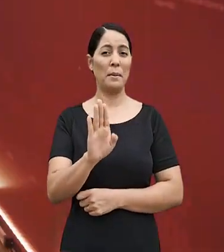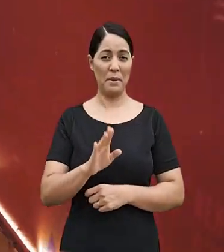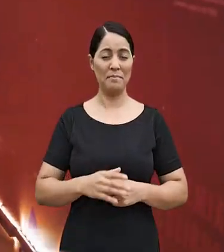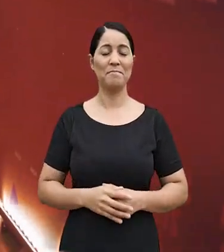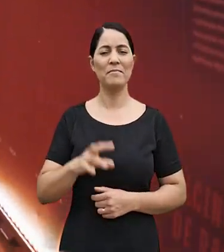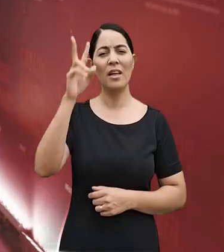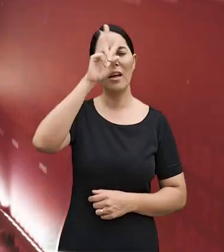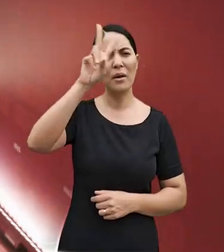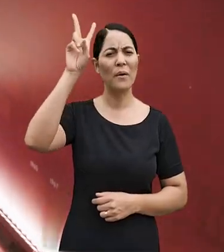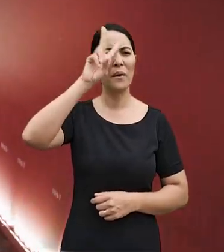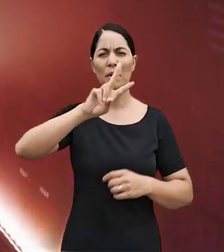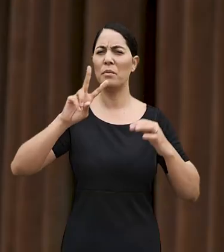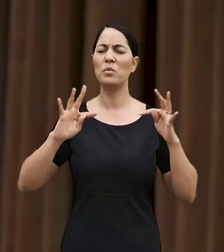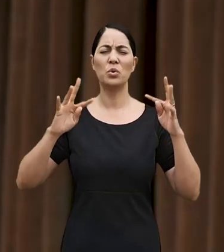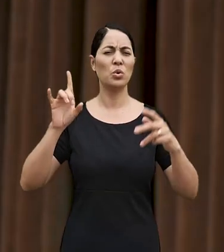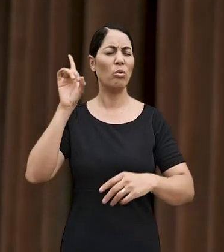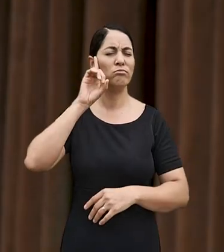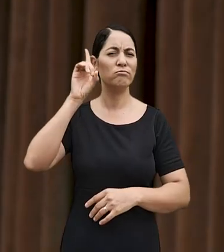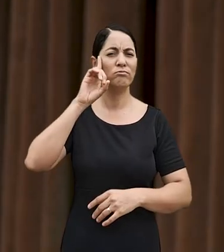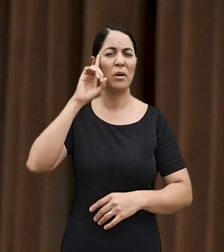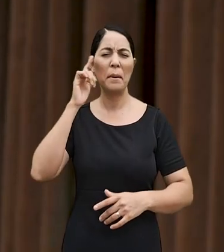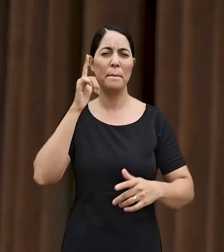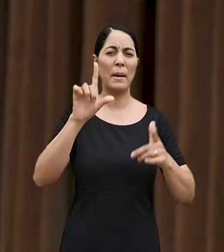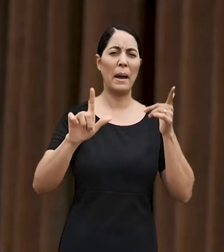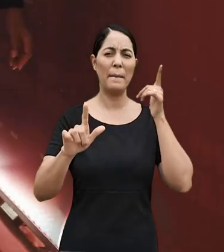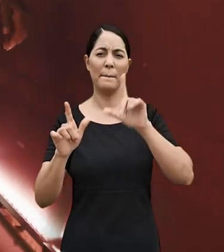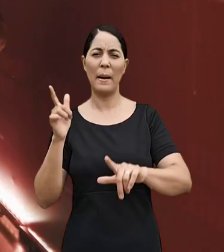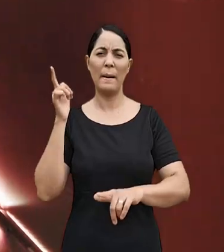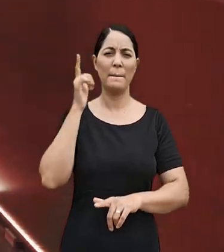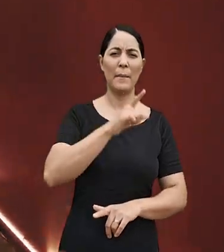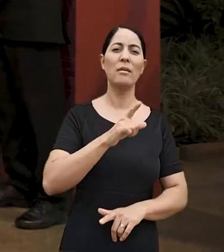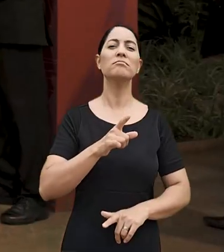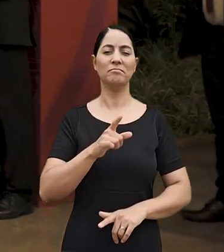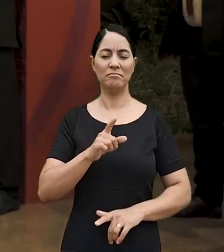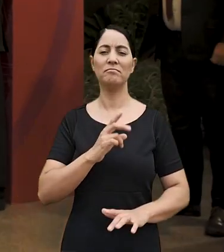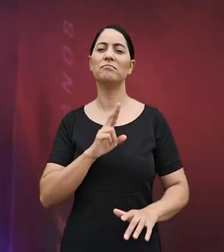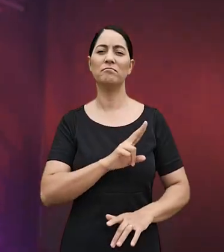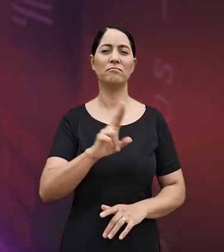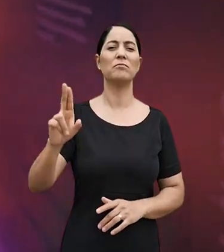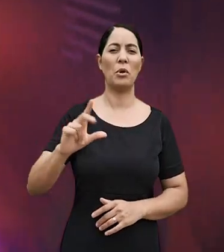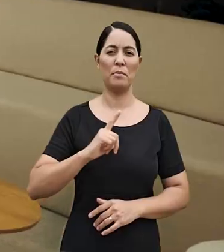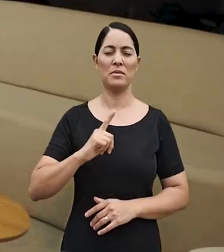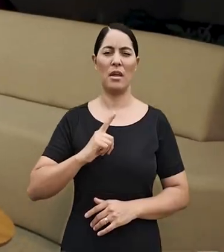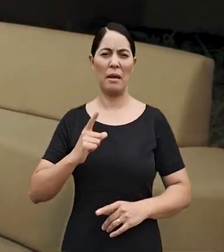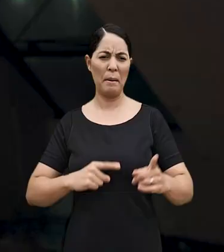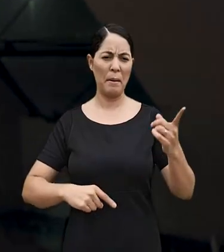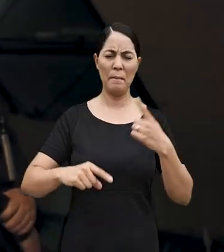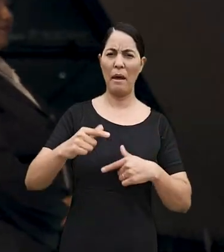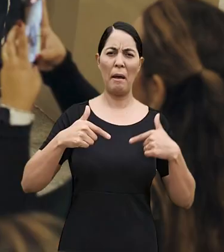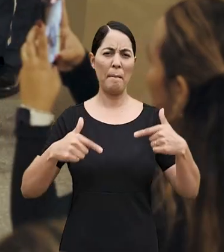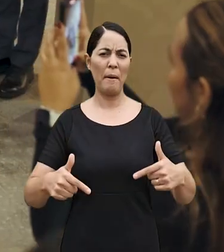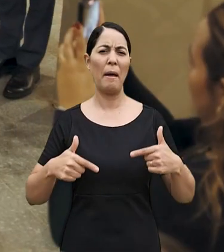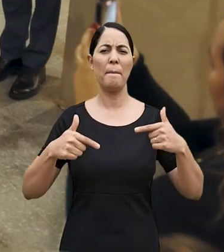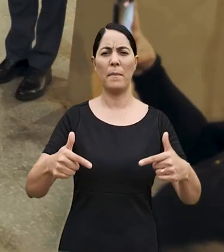OAB lembra todos os dias que cada conquista tem um nome, que cada avanço tem uma história e que cada